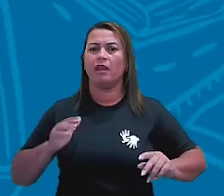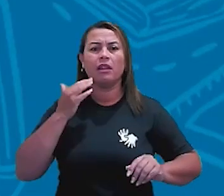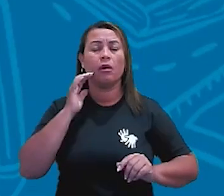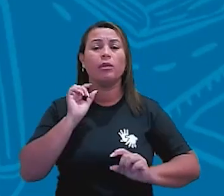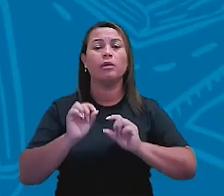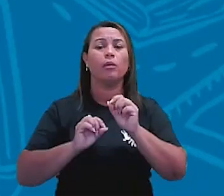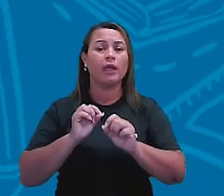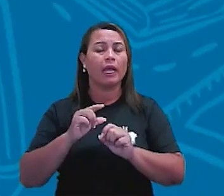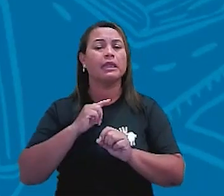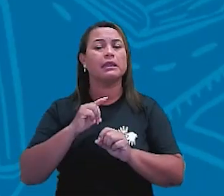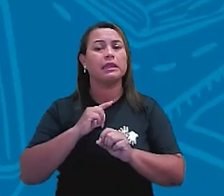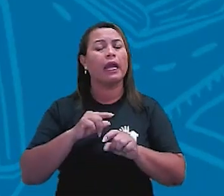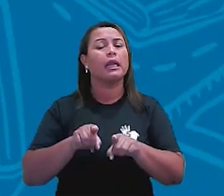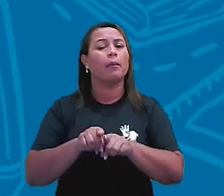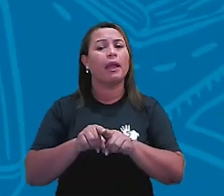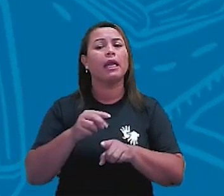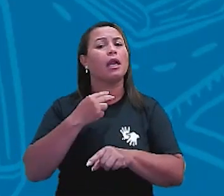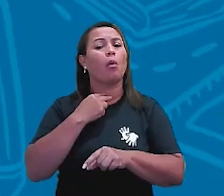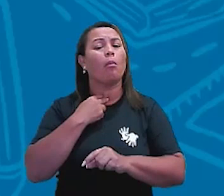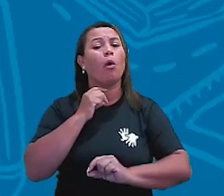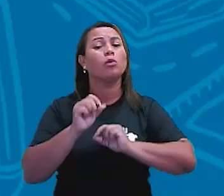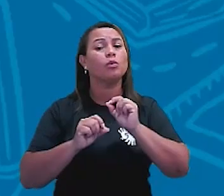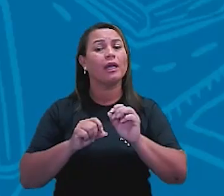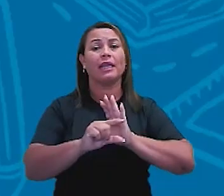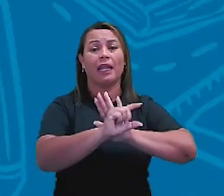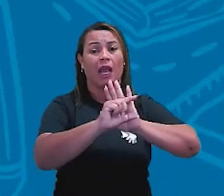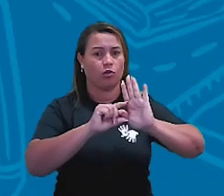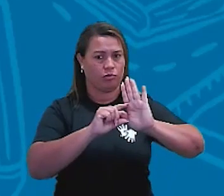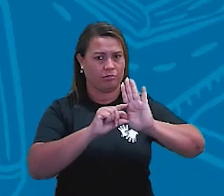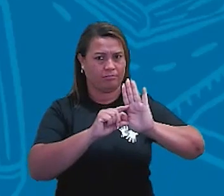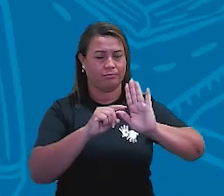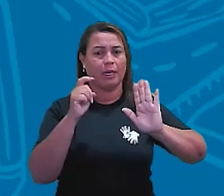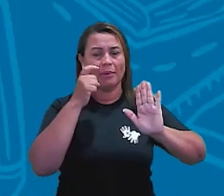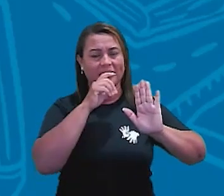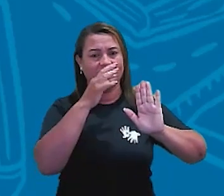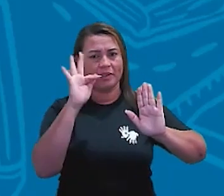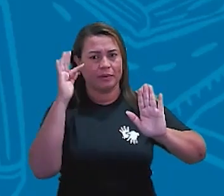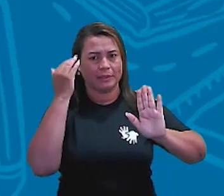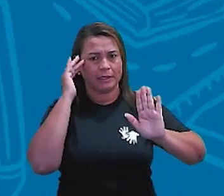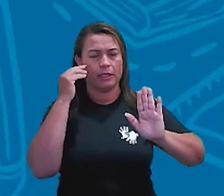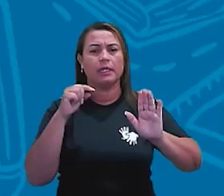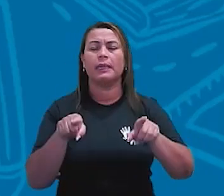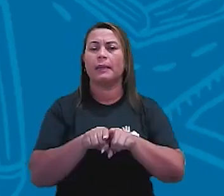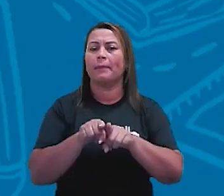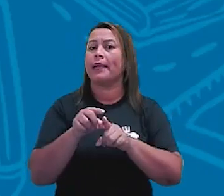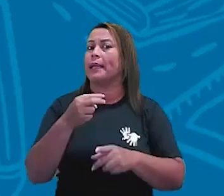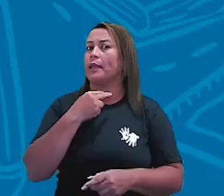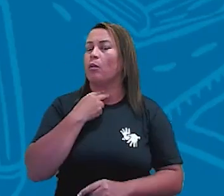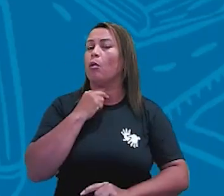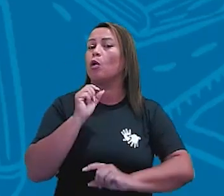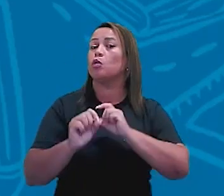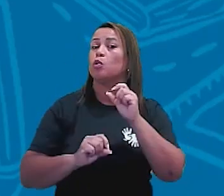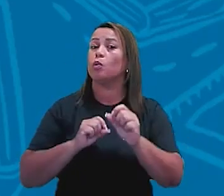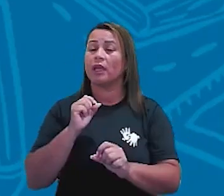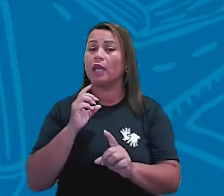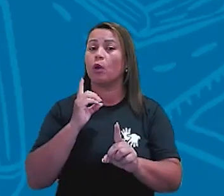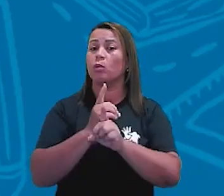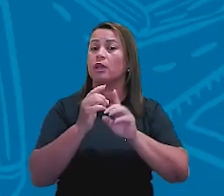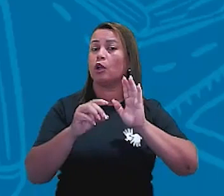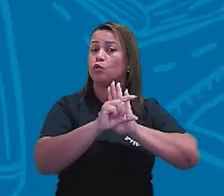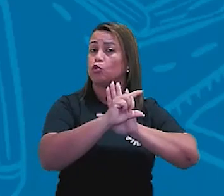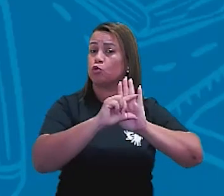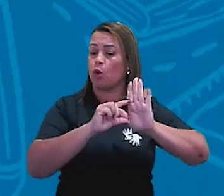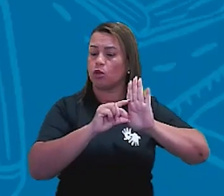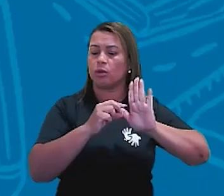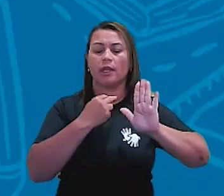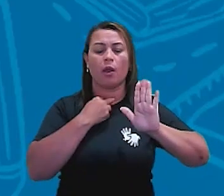essas representações, elas também não podem ter no rótulo do alimento. O que a gente também não pode, né, encontrar nos rótulos do alimento, né? O